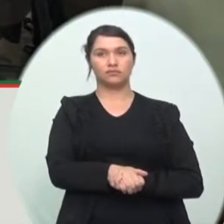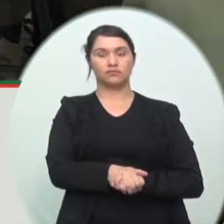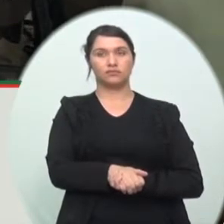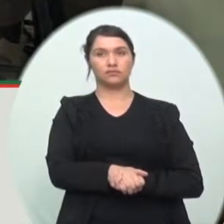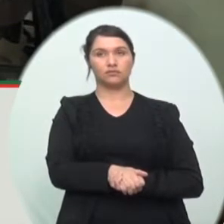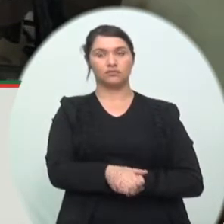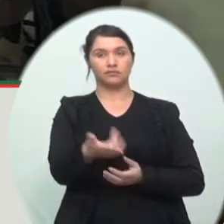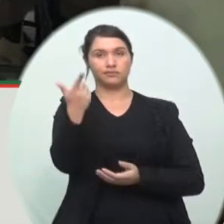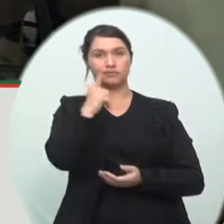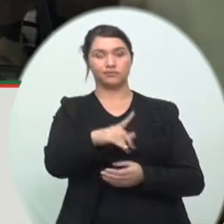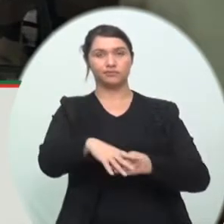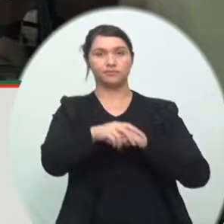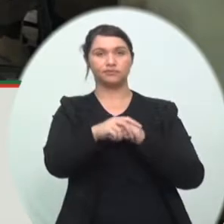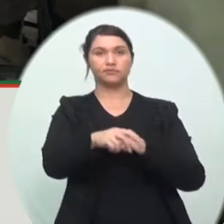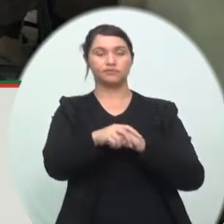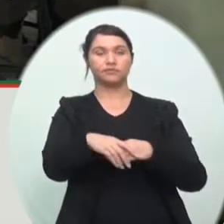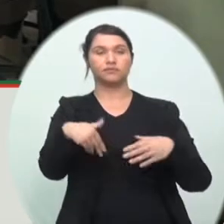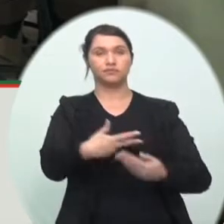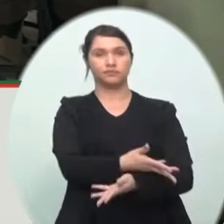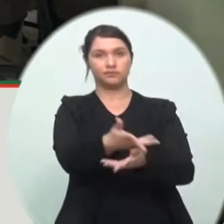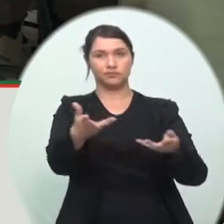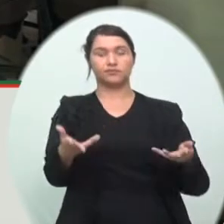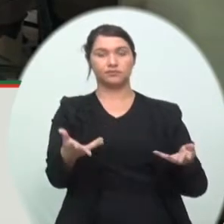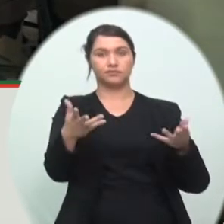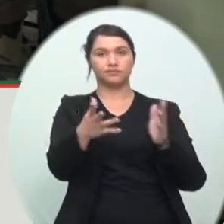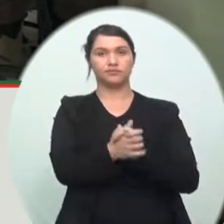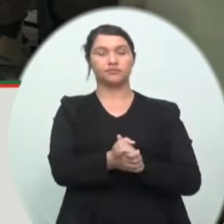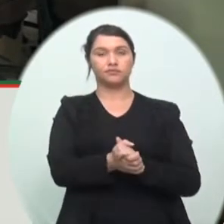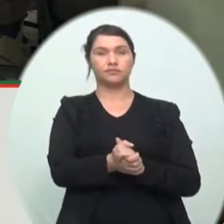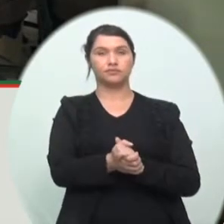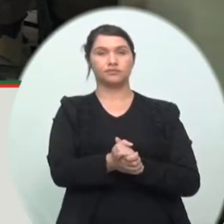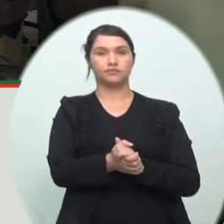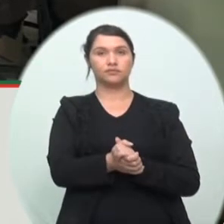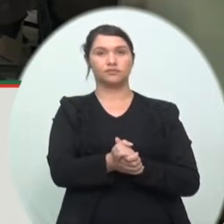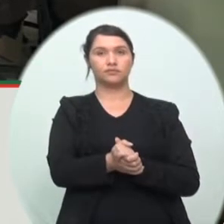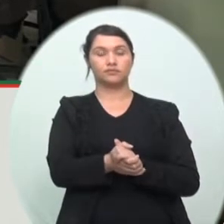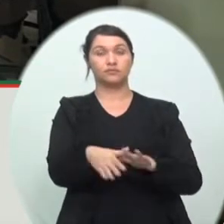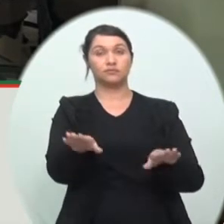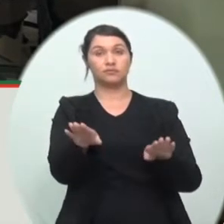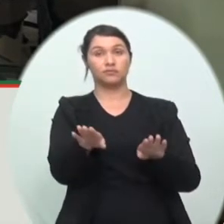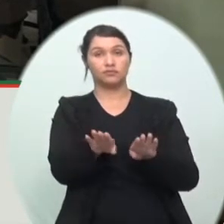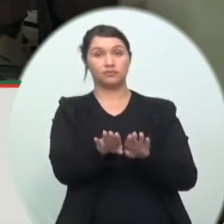Mais uma vez, cumprimentá-lo a todos presentes, a todos que nos assistem.